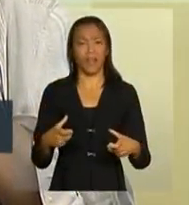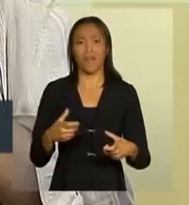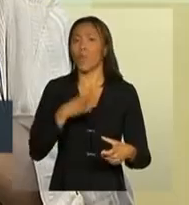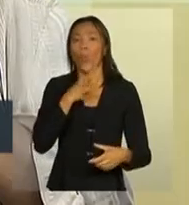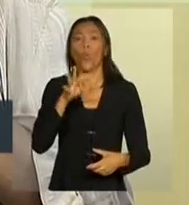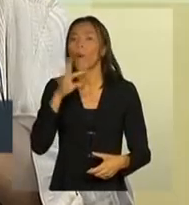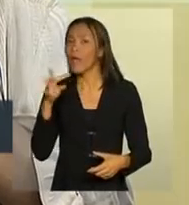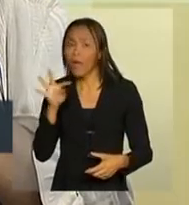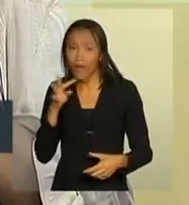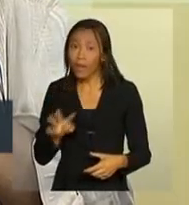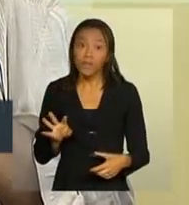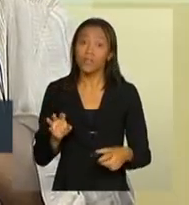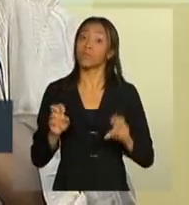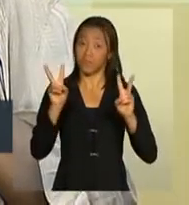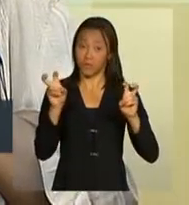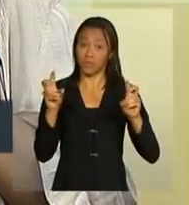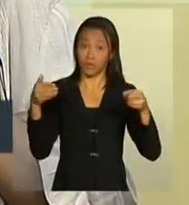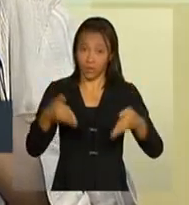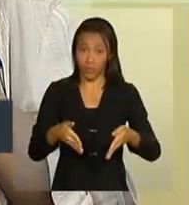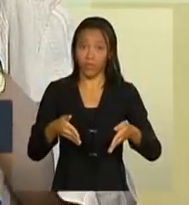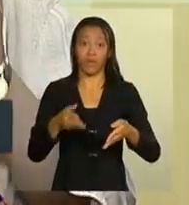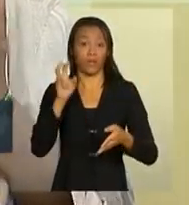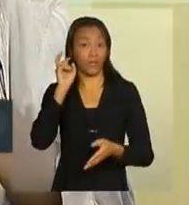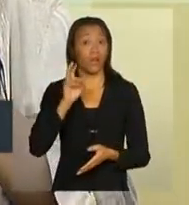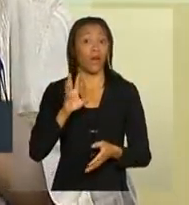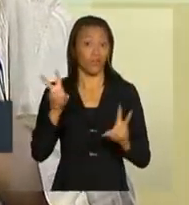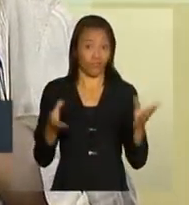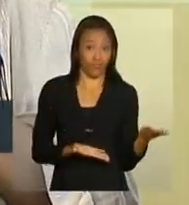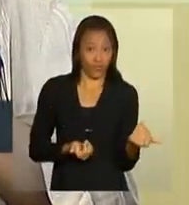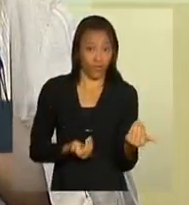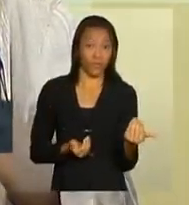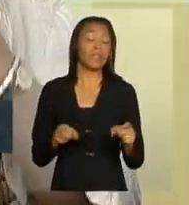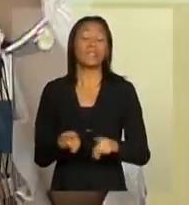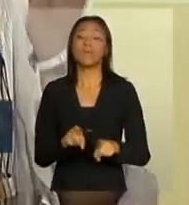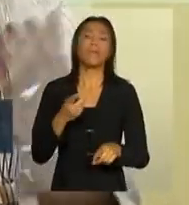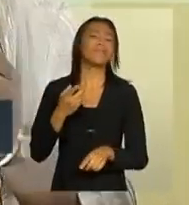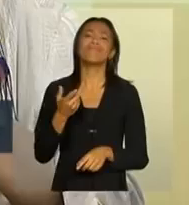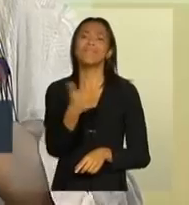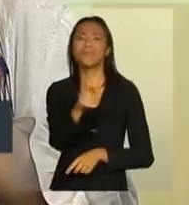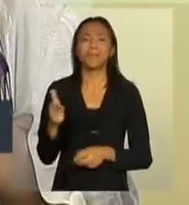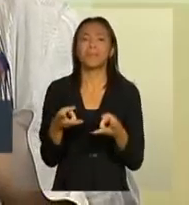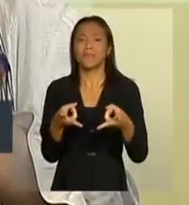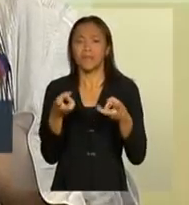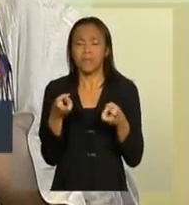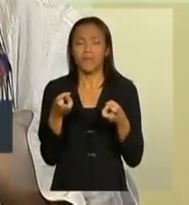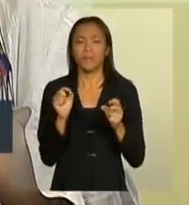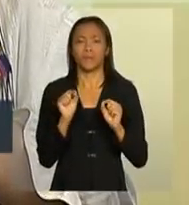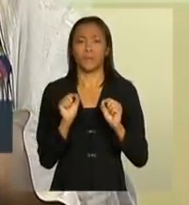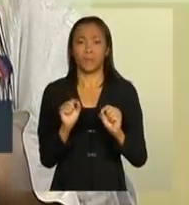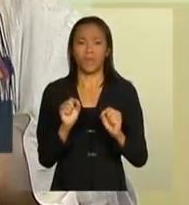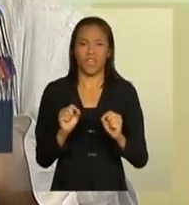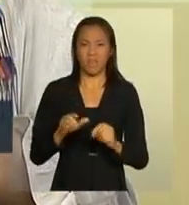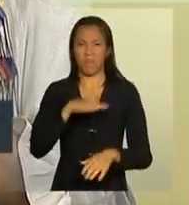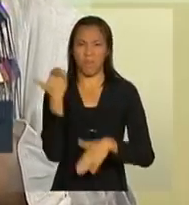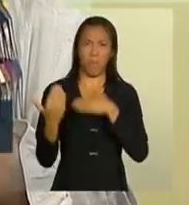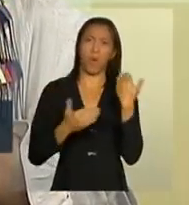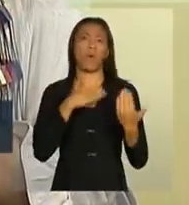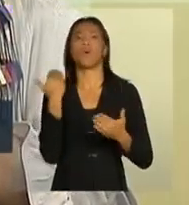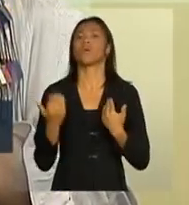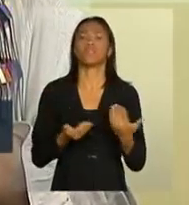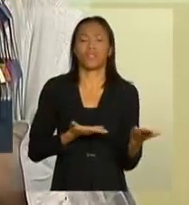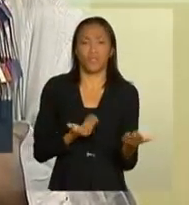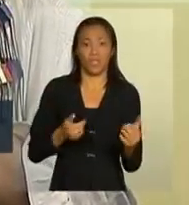grande a respeito dessa questão. Ah, não se percebe a desproporção eh dos homicídios entre